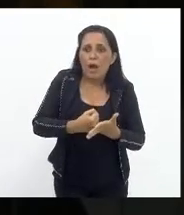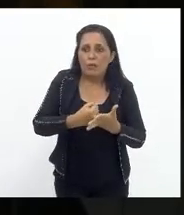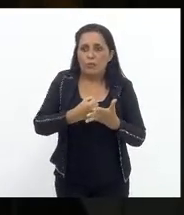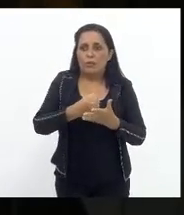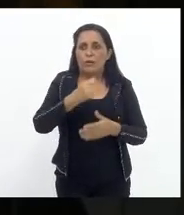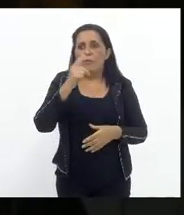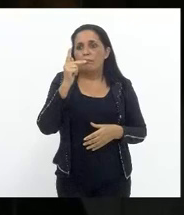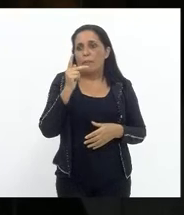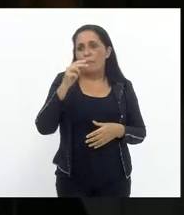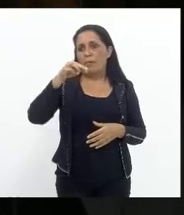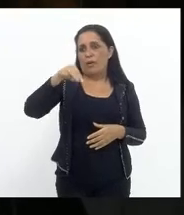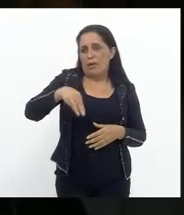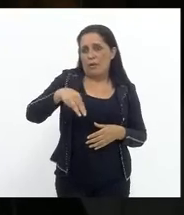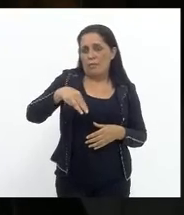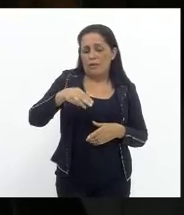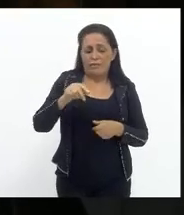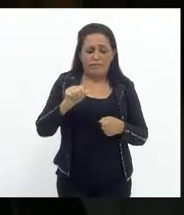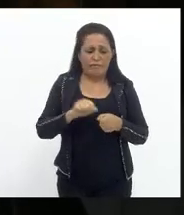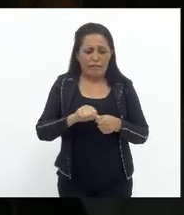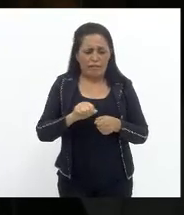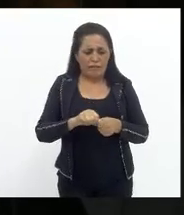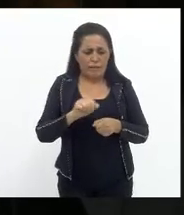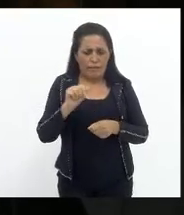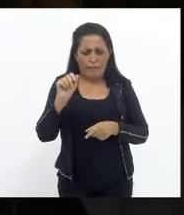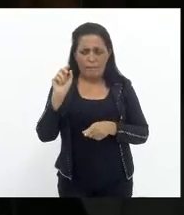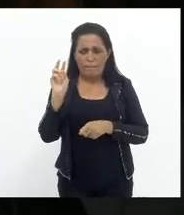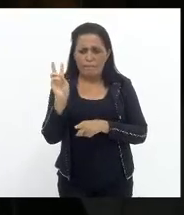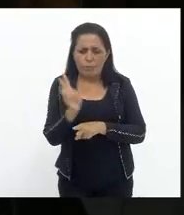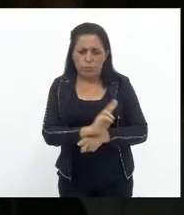militar fazer blitz de